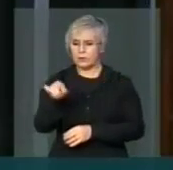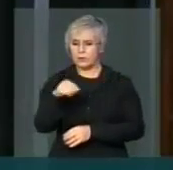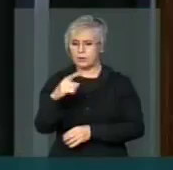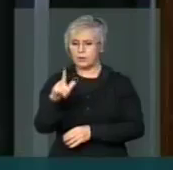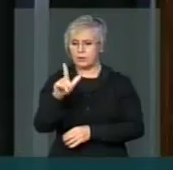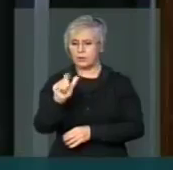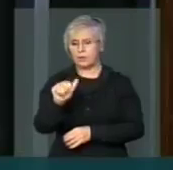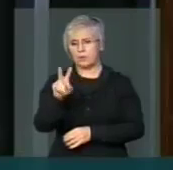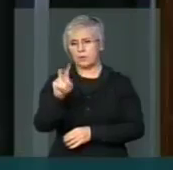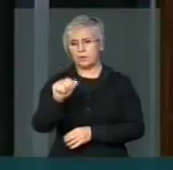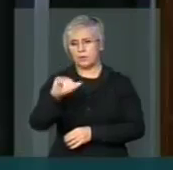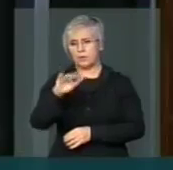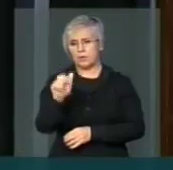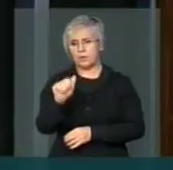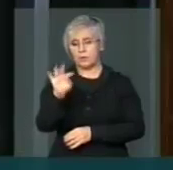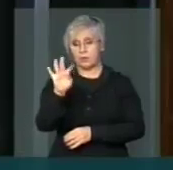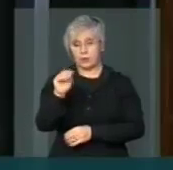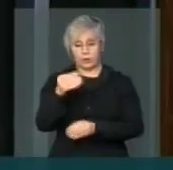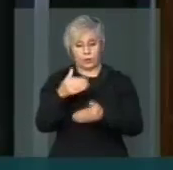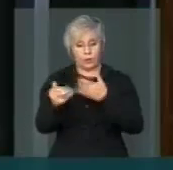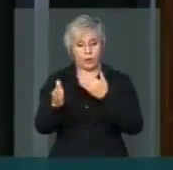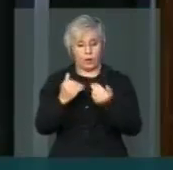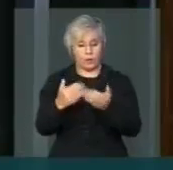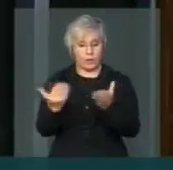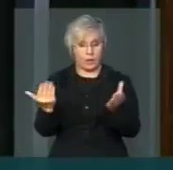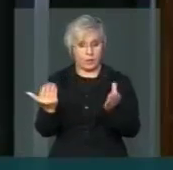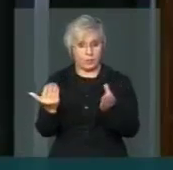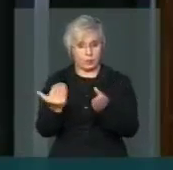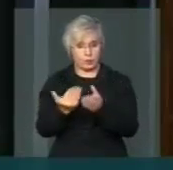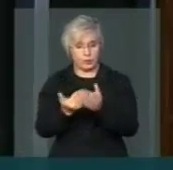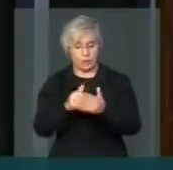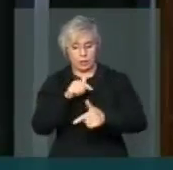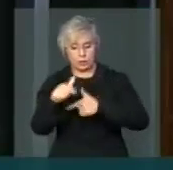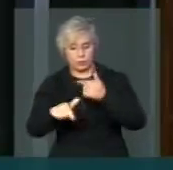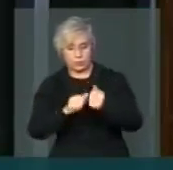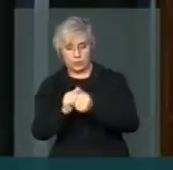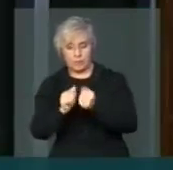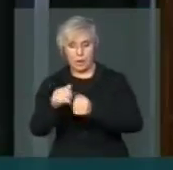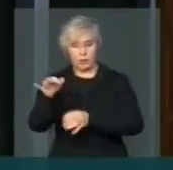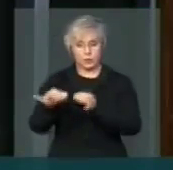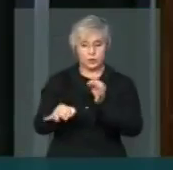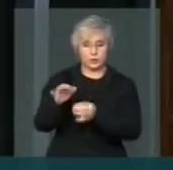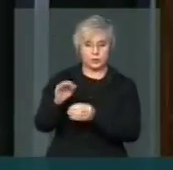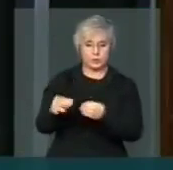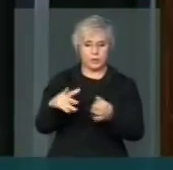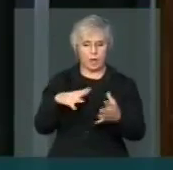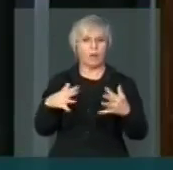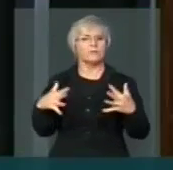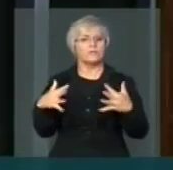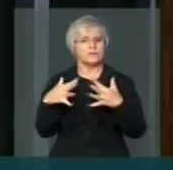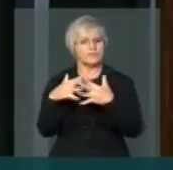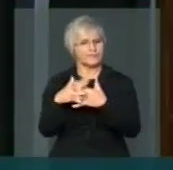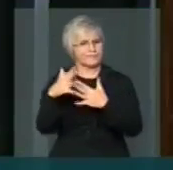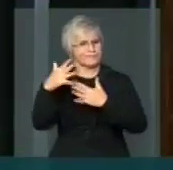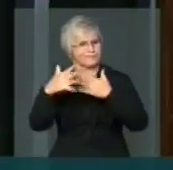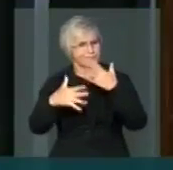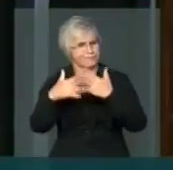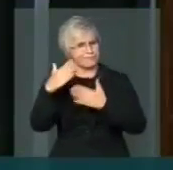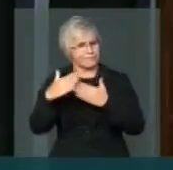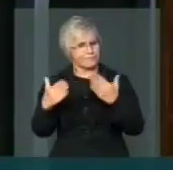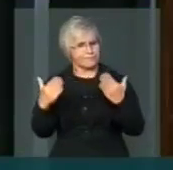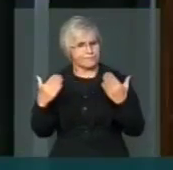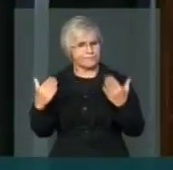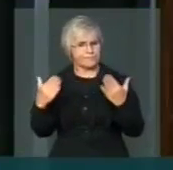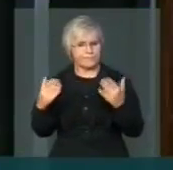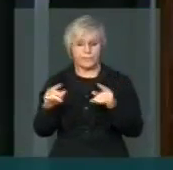qualquer operação judicial, policial e do Ministério Público, gera polêmicas, mas toca